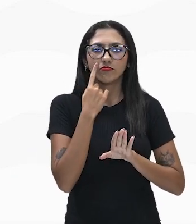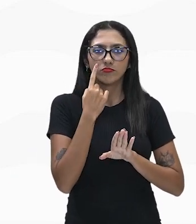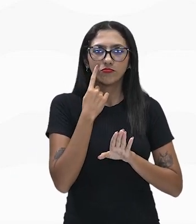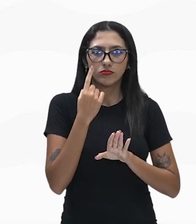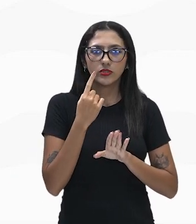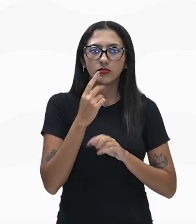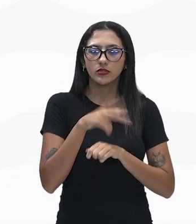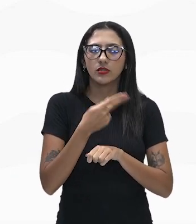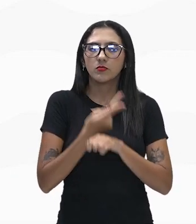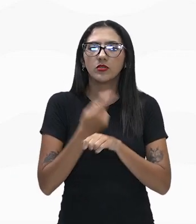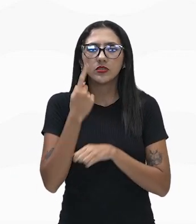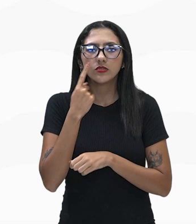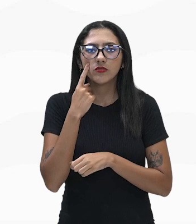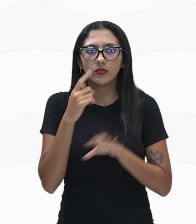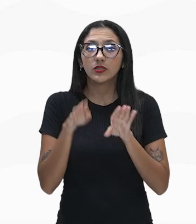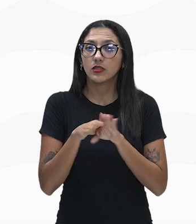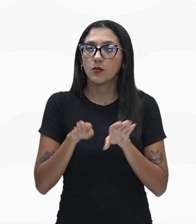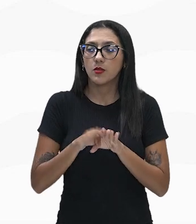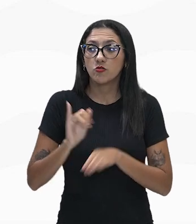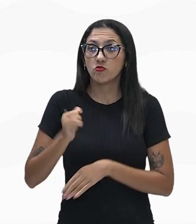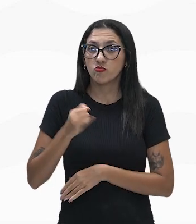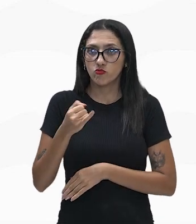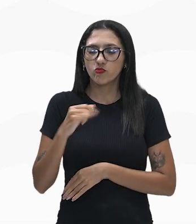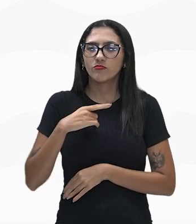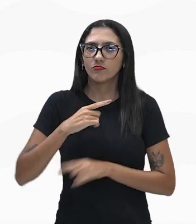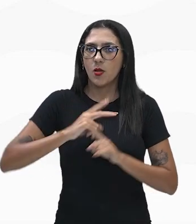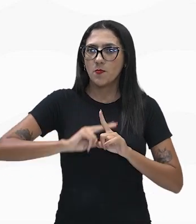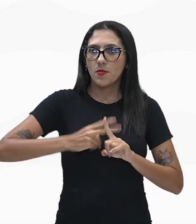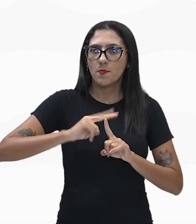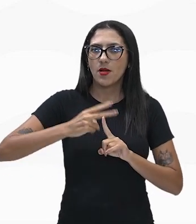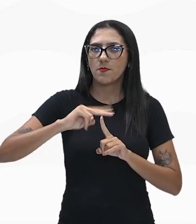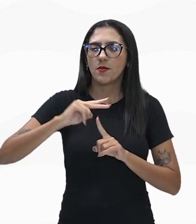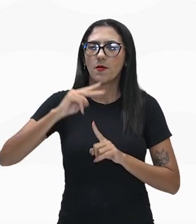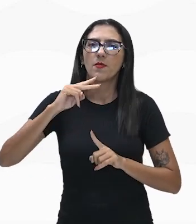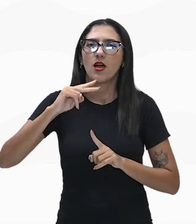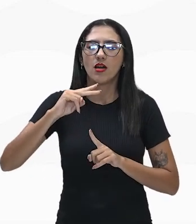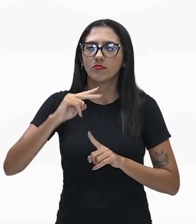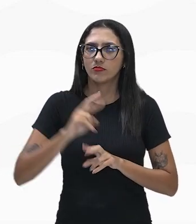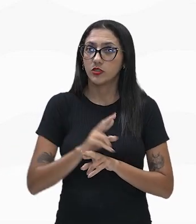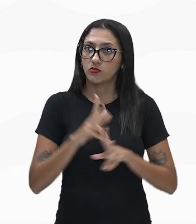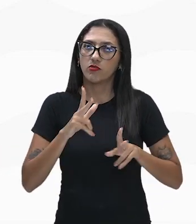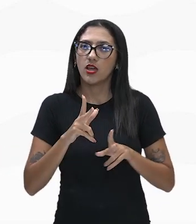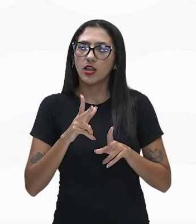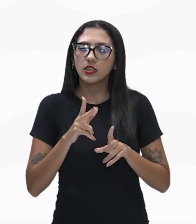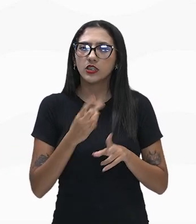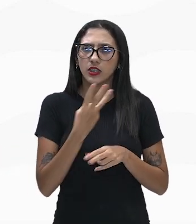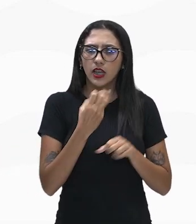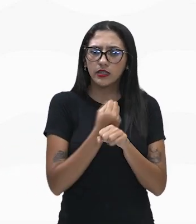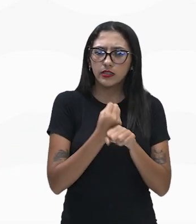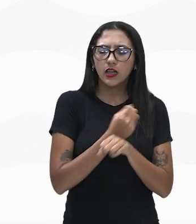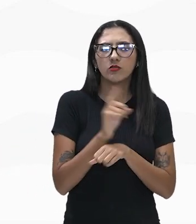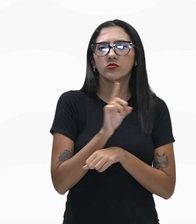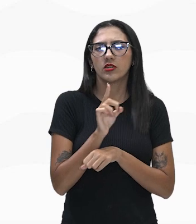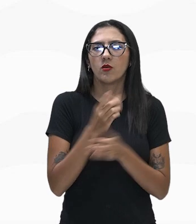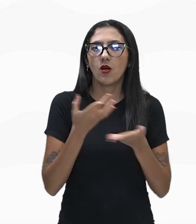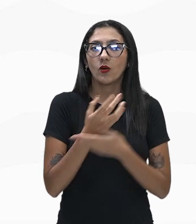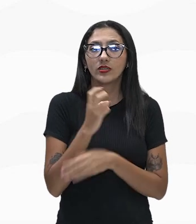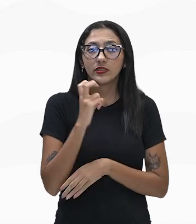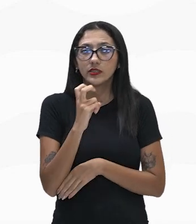frente, vocês vão ver que os juros aumentaram. Porque agora não são somente 3 anos cobrando juros, serão